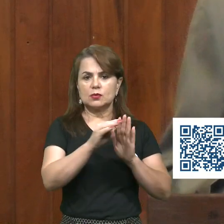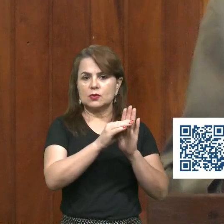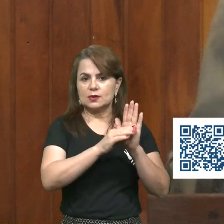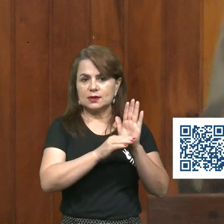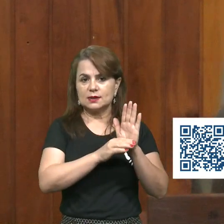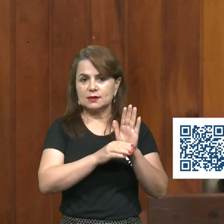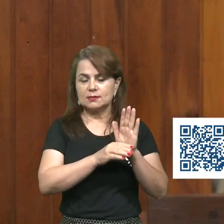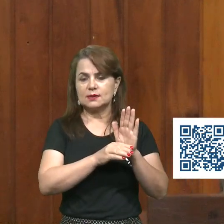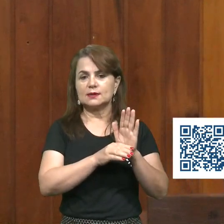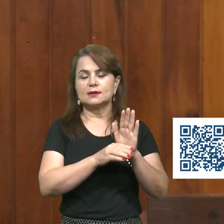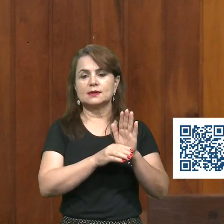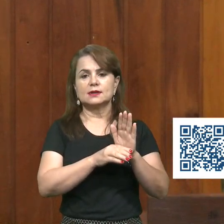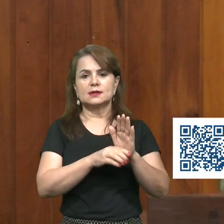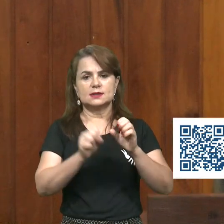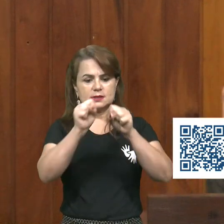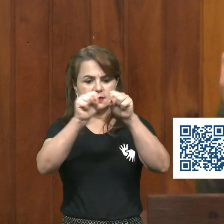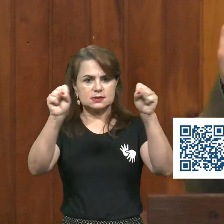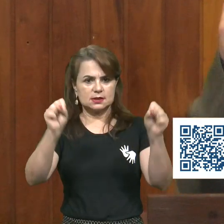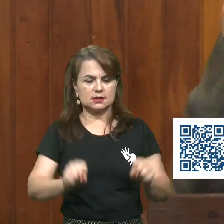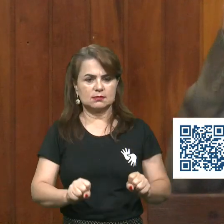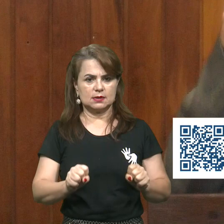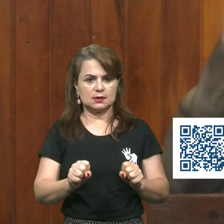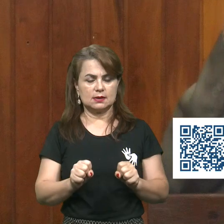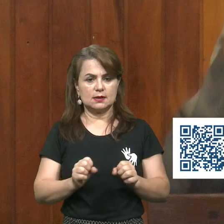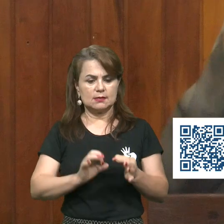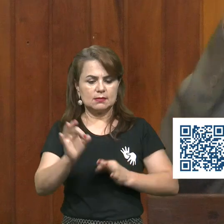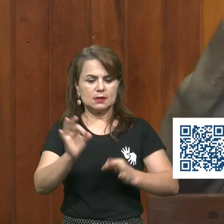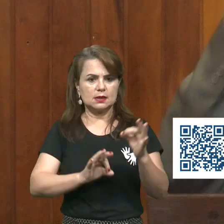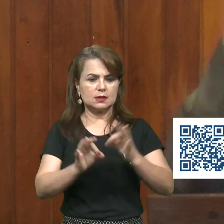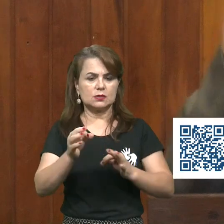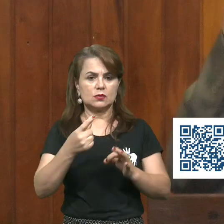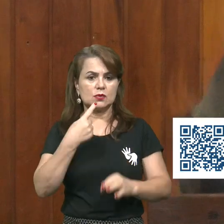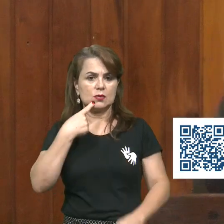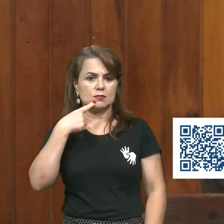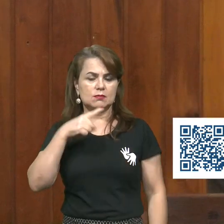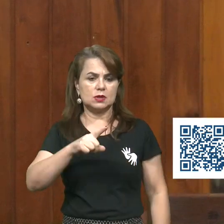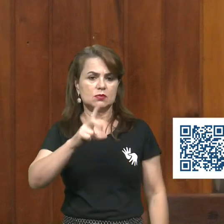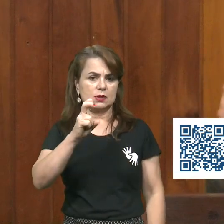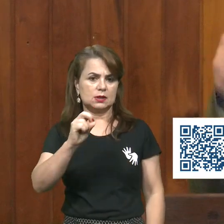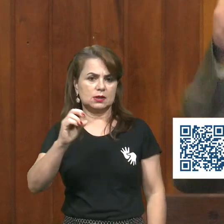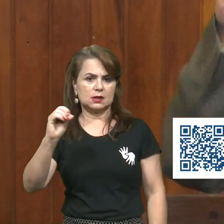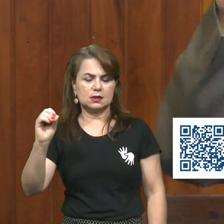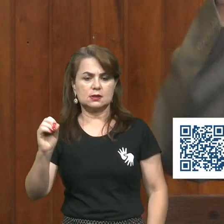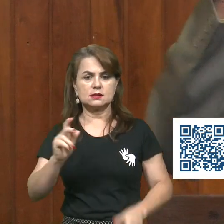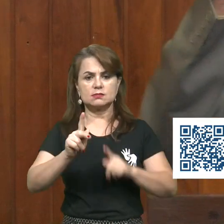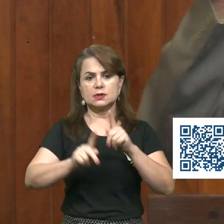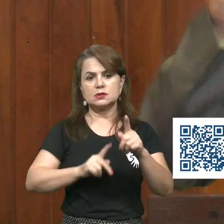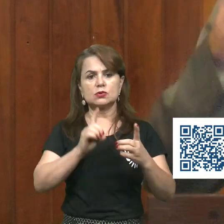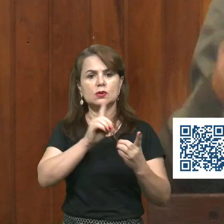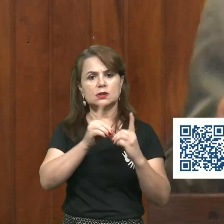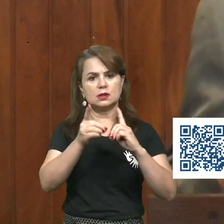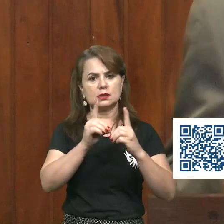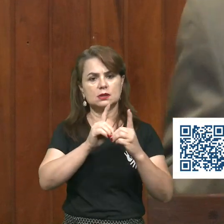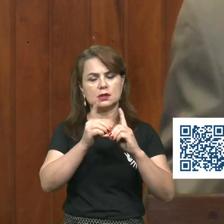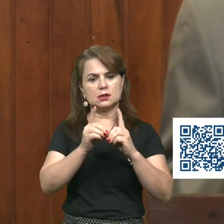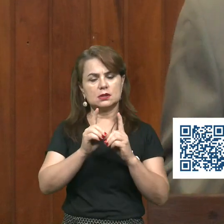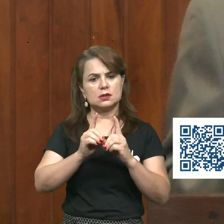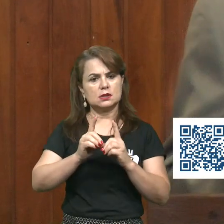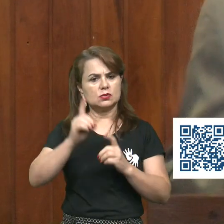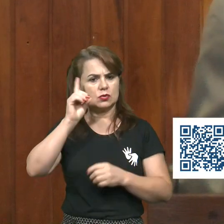oferecidos pelo sistema, com previsão de 1.500 atendimentos diários, 150 funcionários do